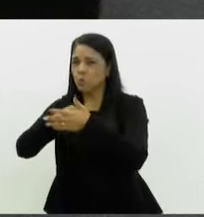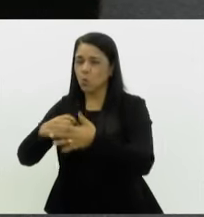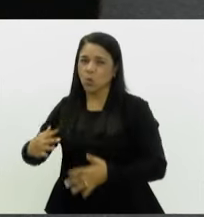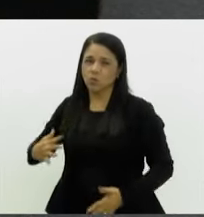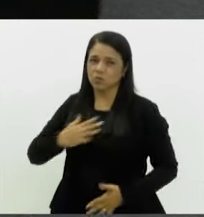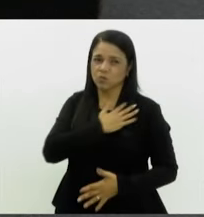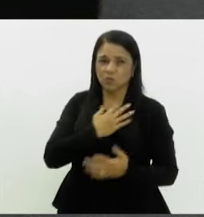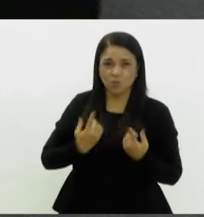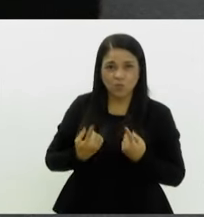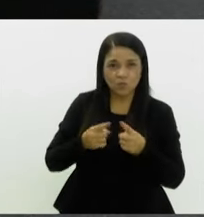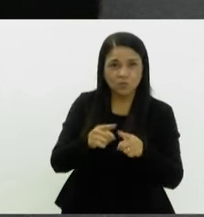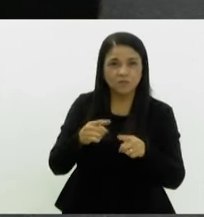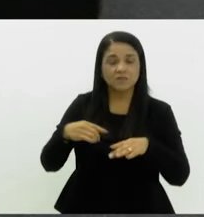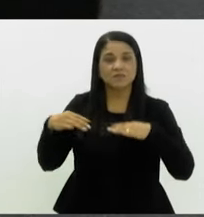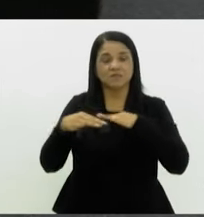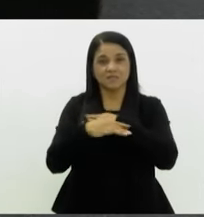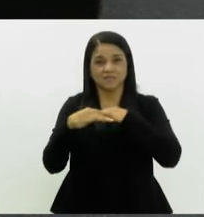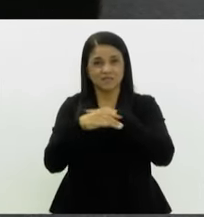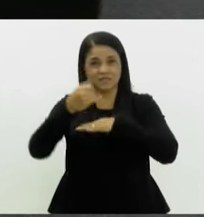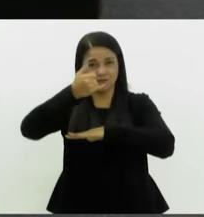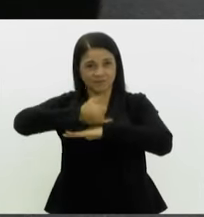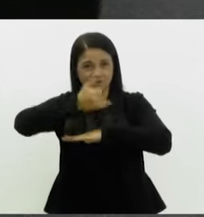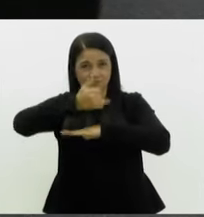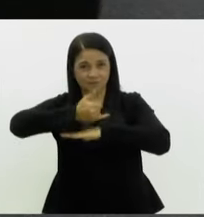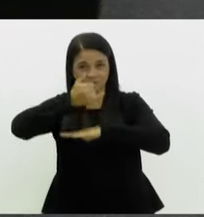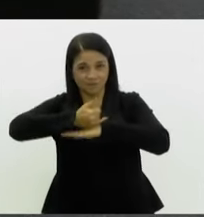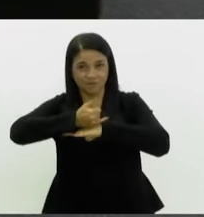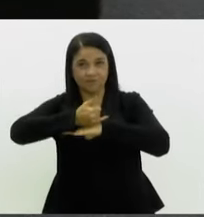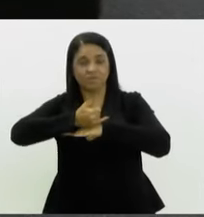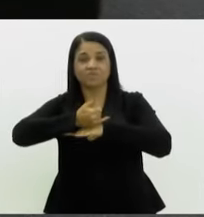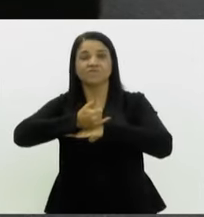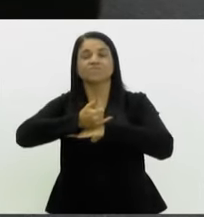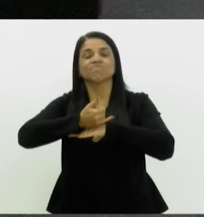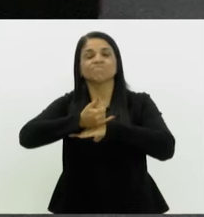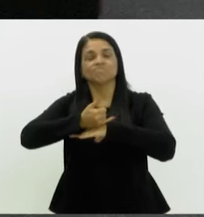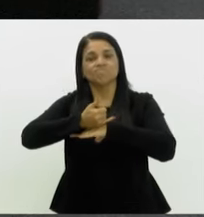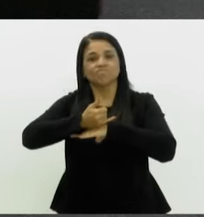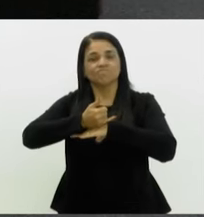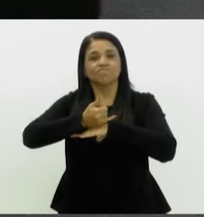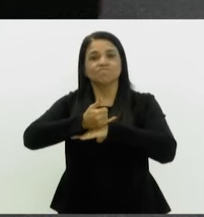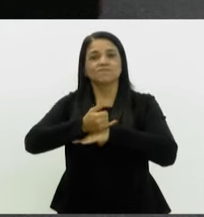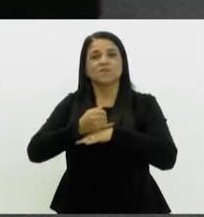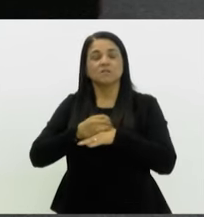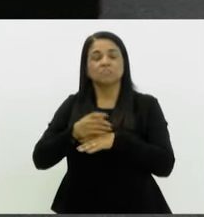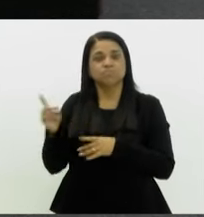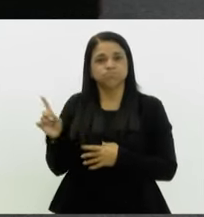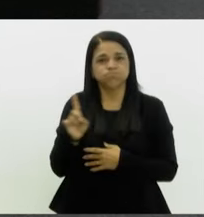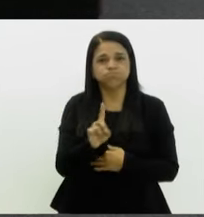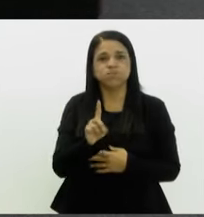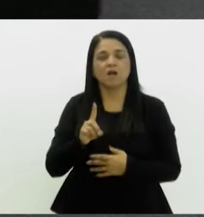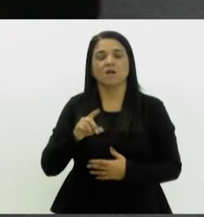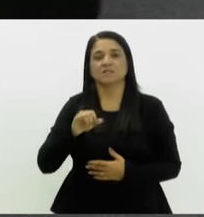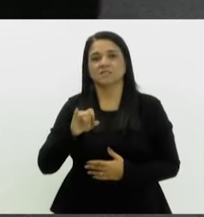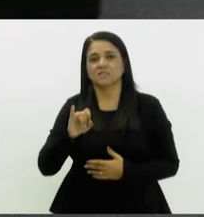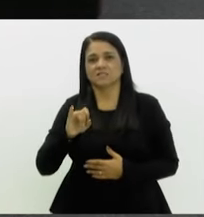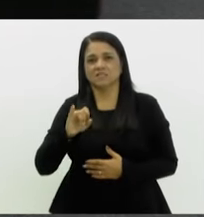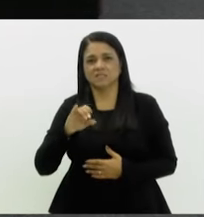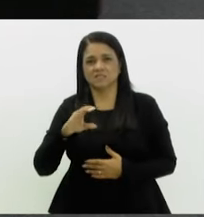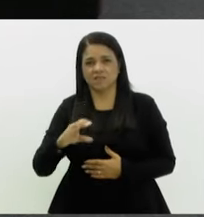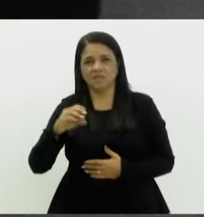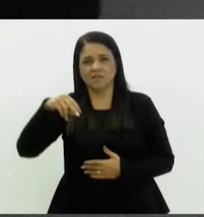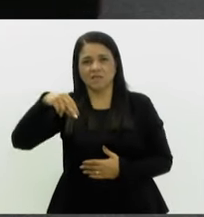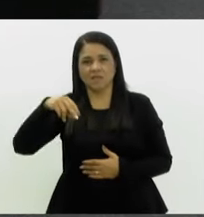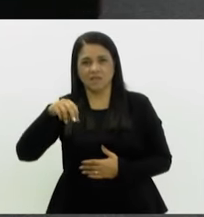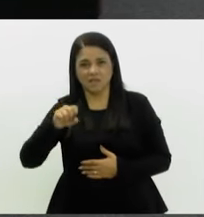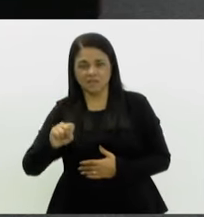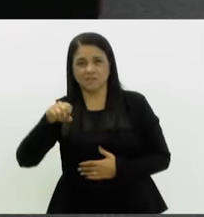ditadura lá na cidade de Volta Redonda, ocupando a CSN. E hoje a gente quer pedir, deputada Tia Ju,